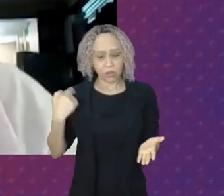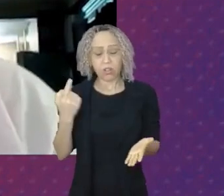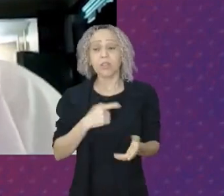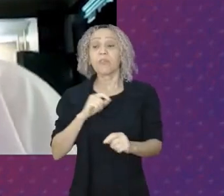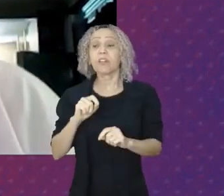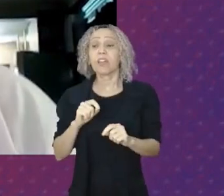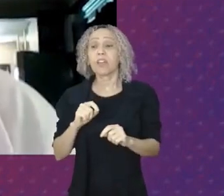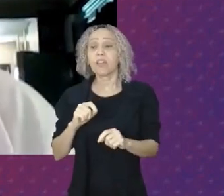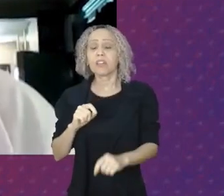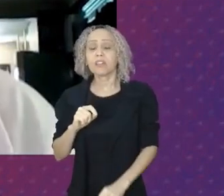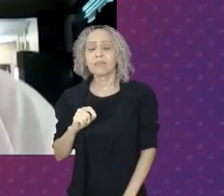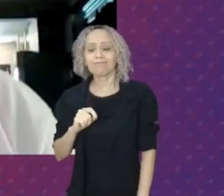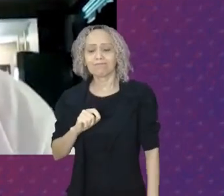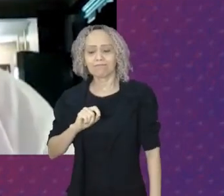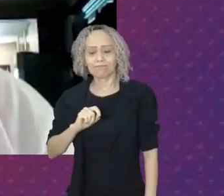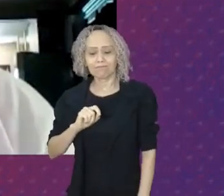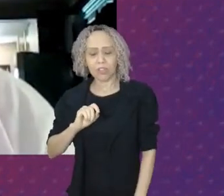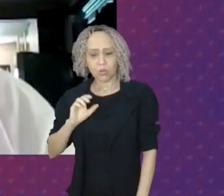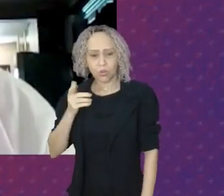o futuro